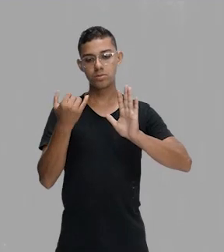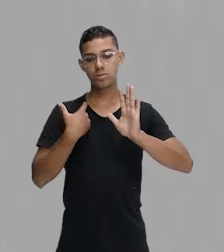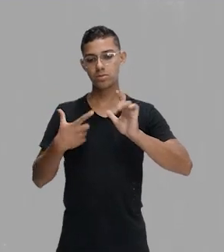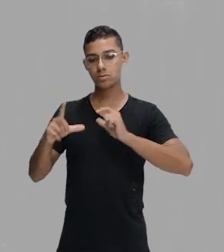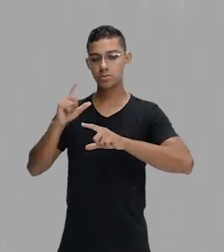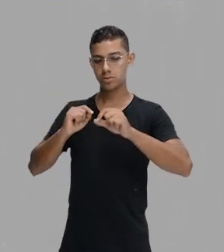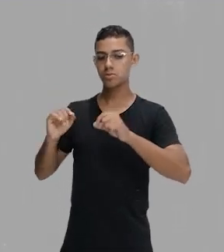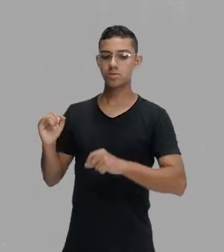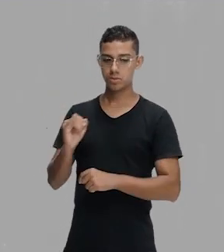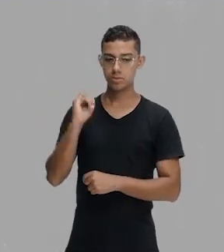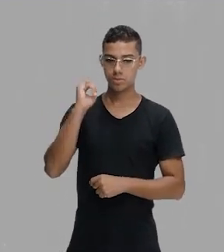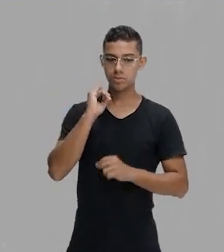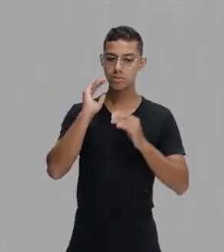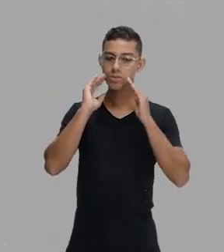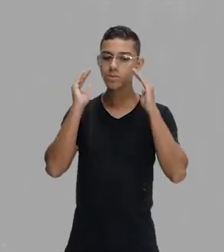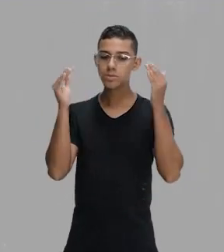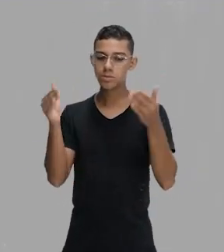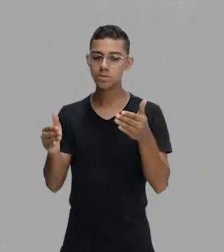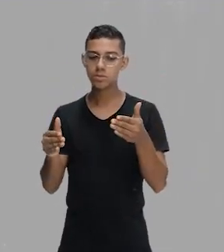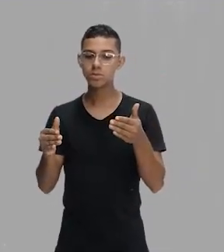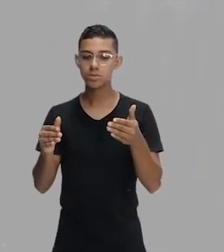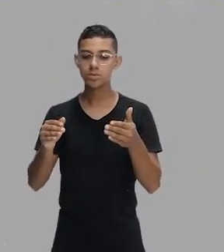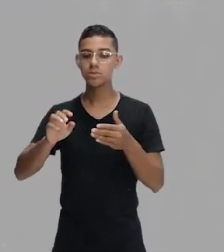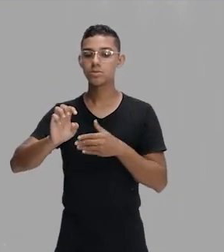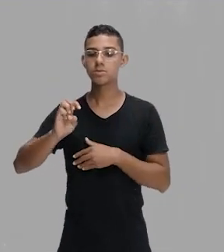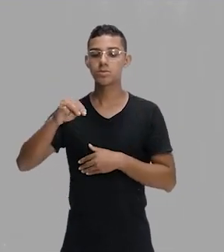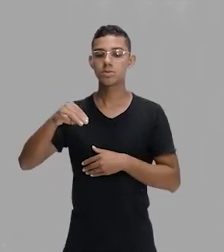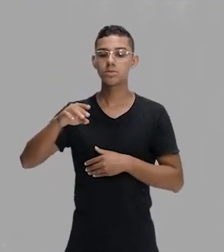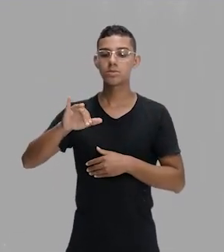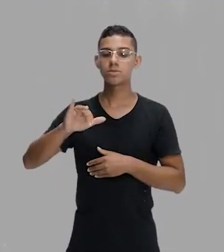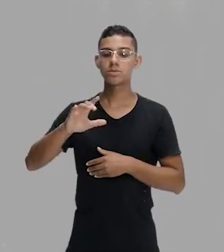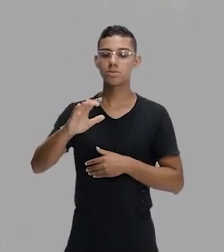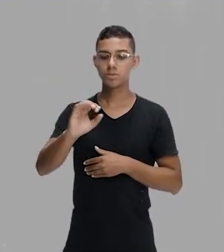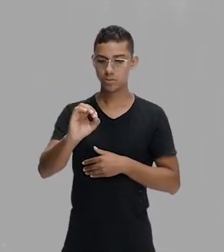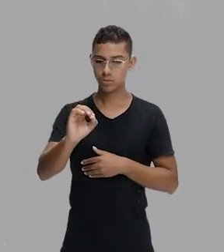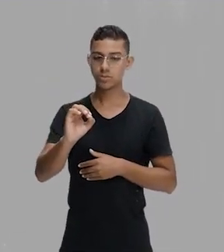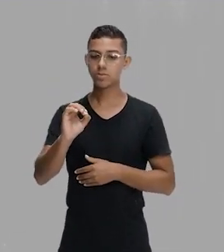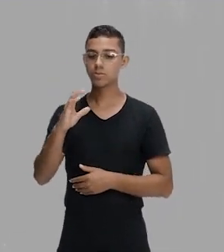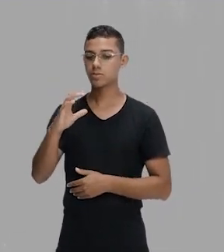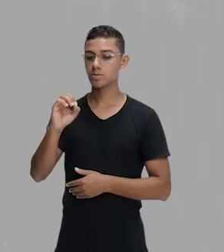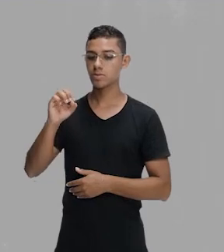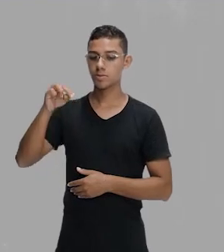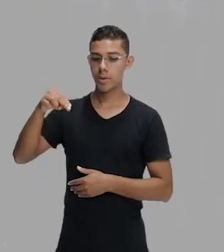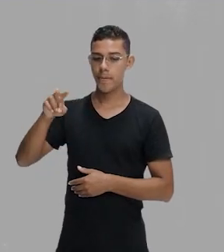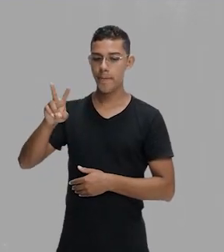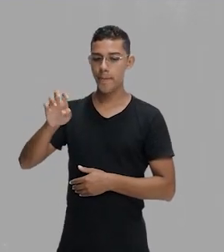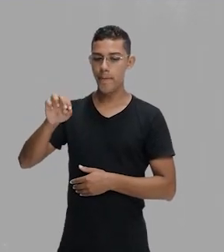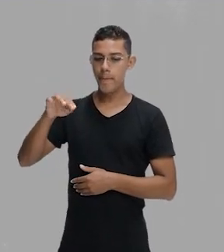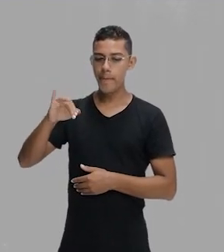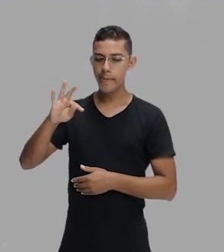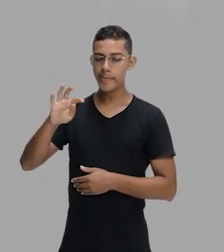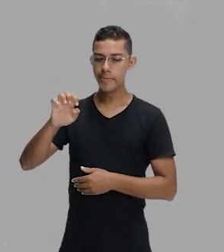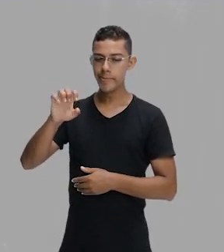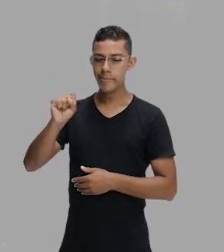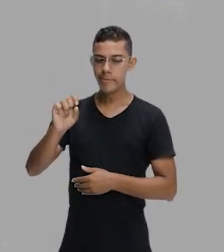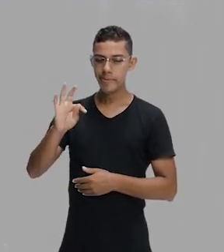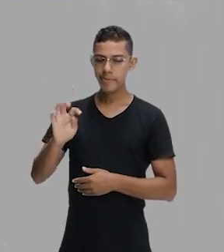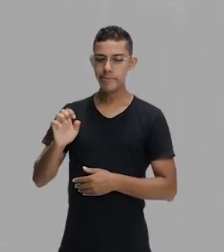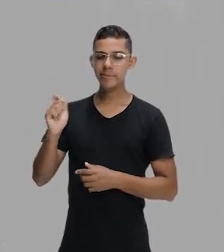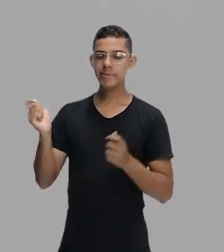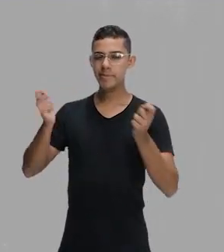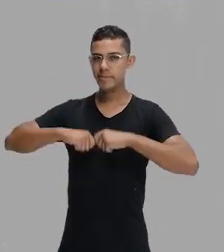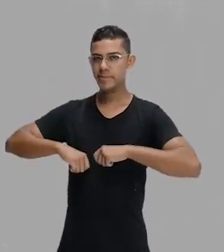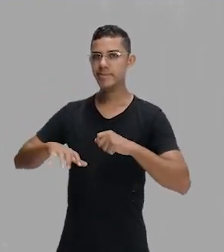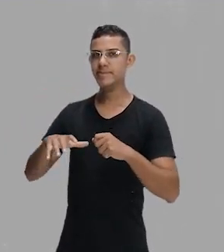empregar o meio. Ele não está fazendo ainda. Empregar um meio conveniente que permita separar o vapor.